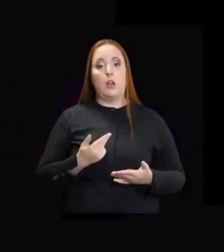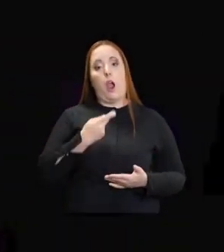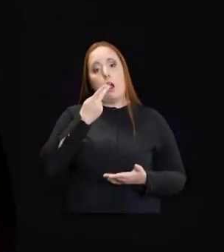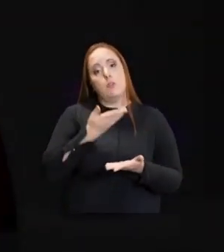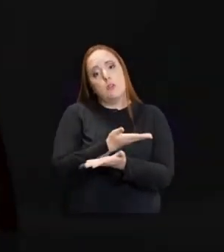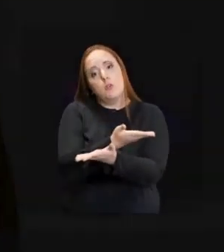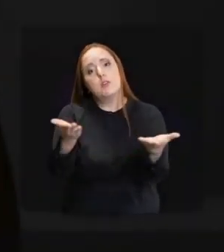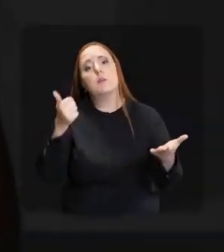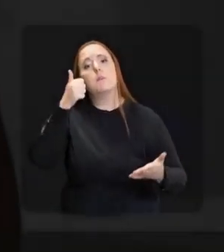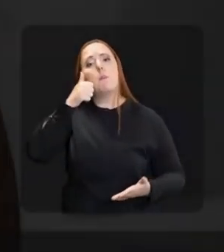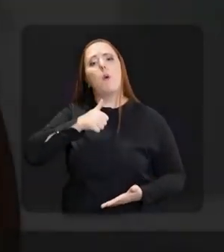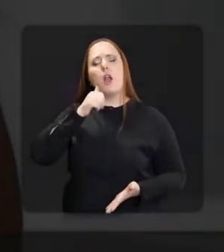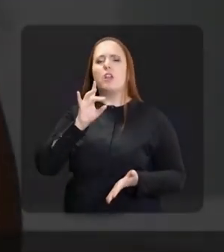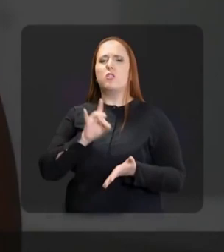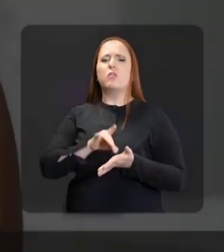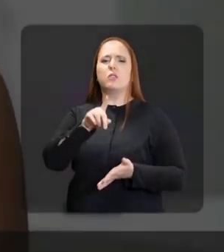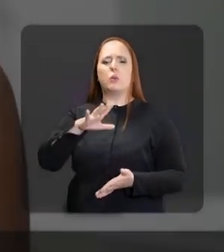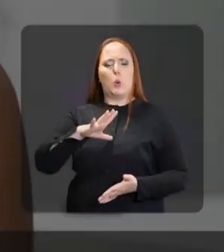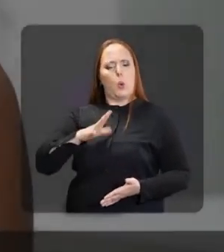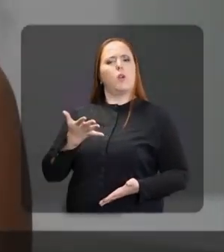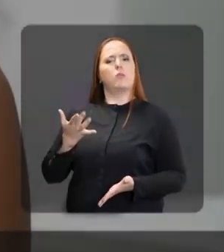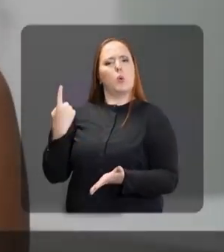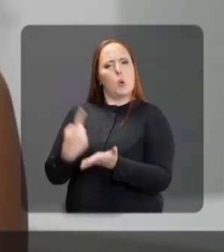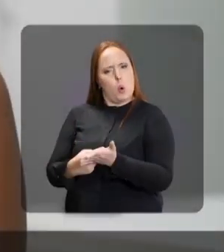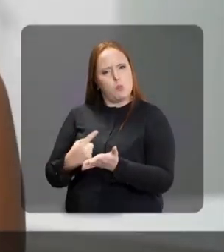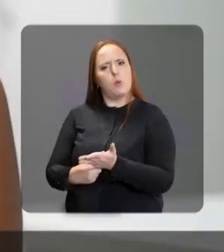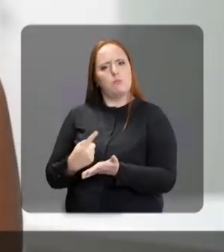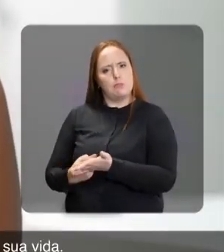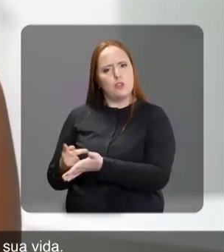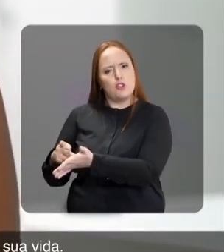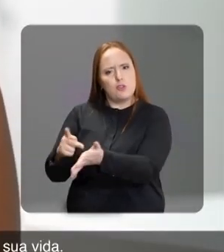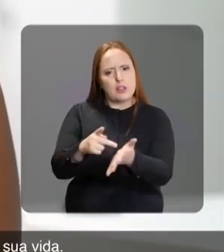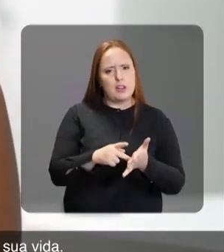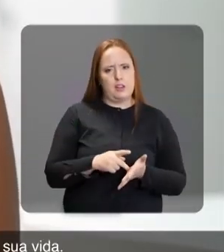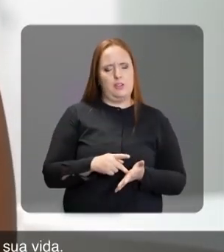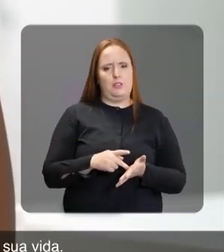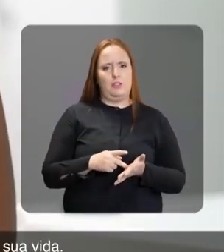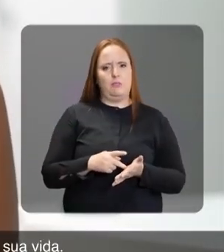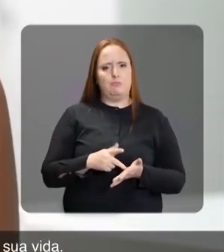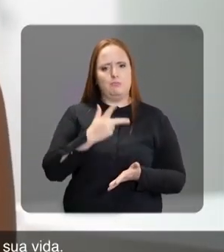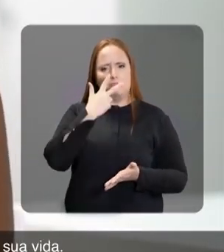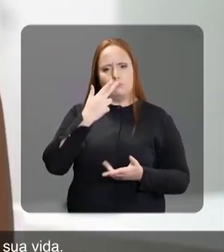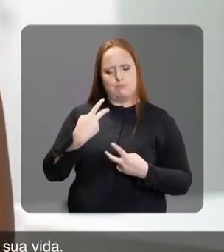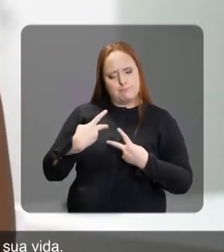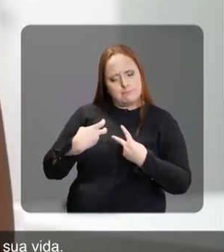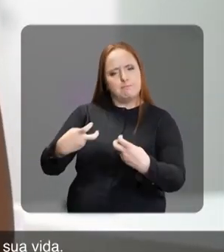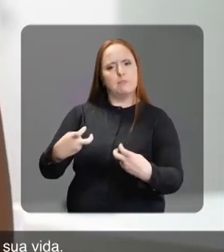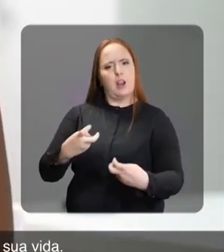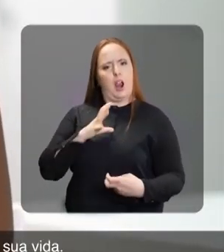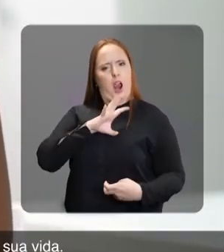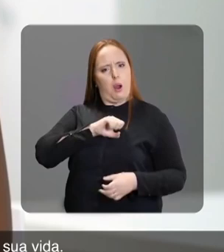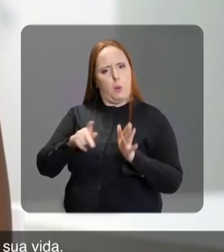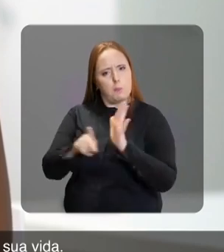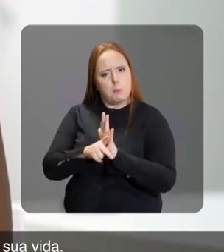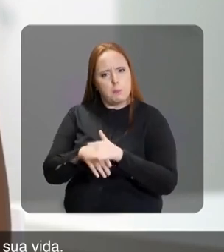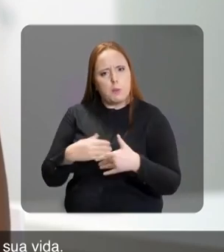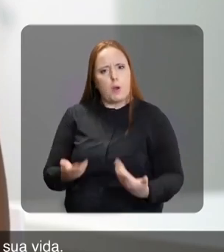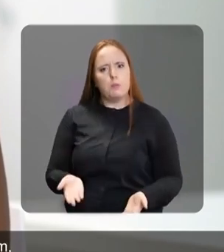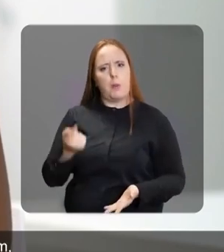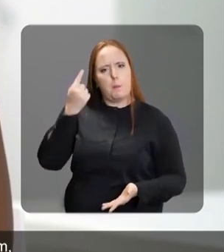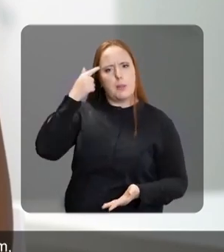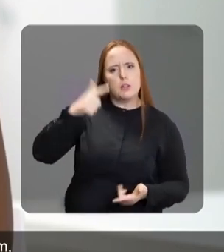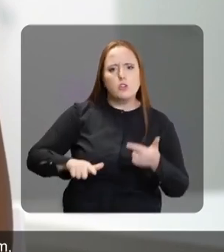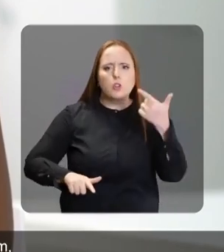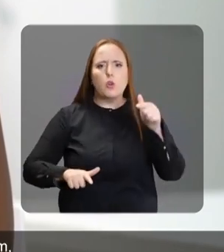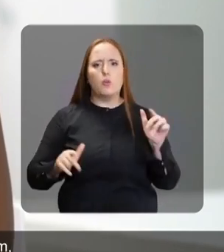É um convite para que você, de fato, tenha compromisso consigo, mesmo quando o outro, muitas vezes, não está assumindo esse compromisso na sua